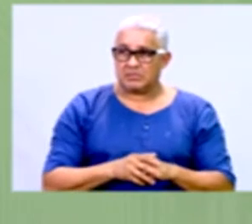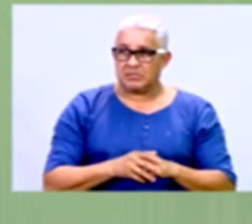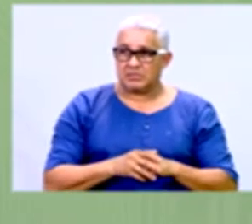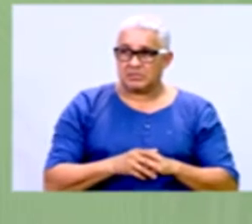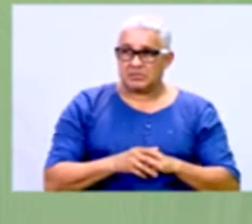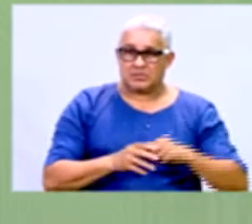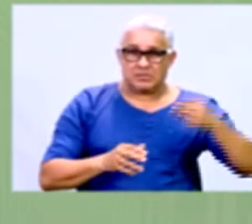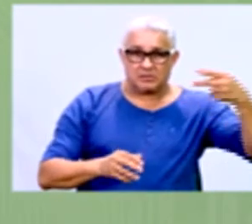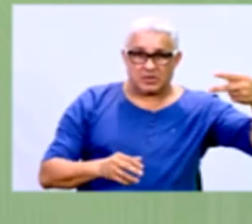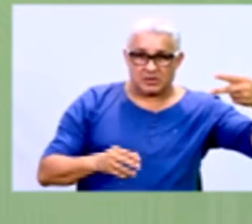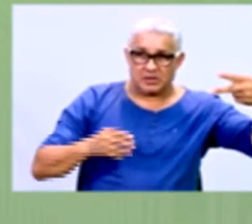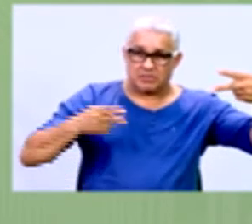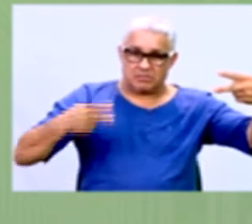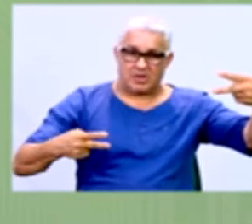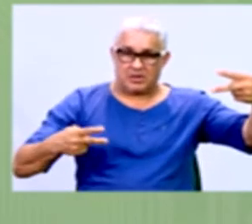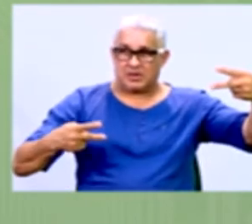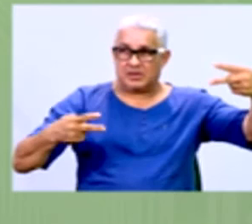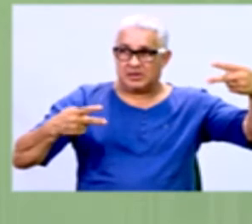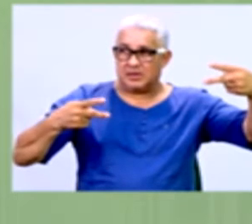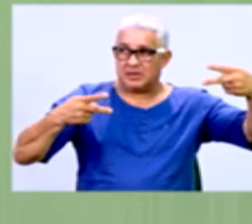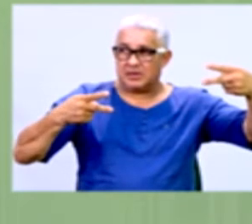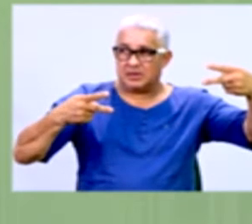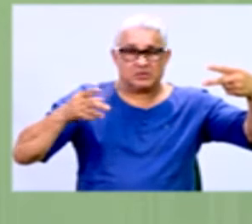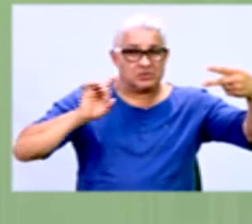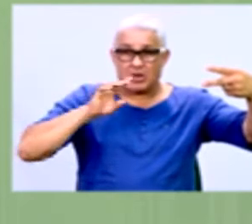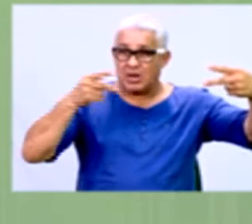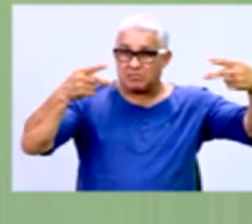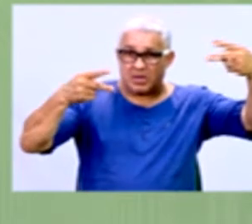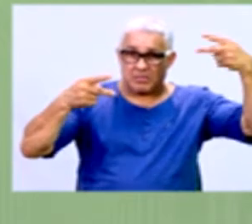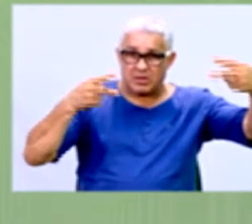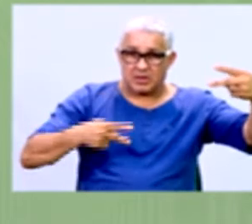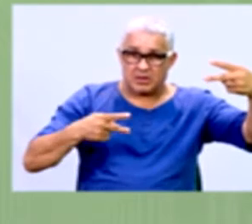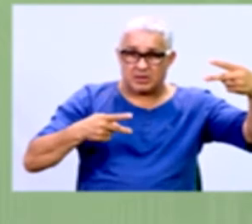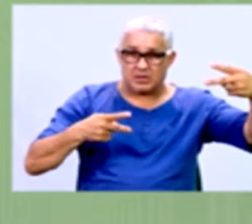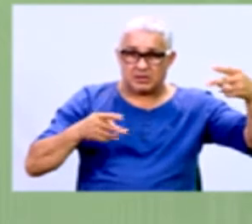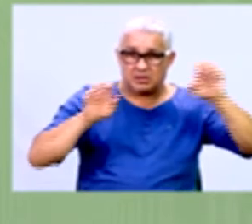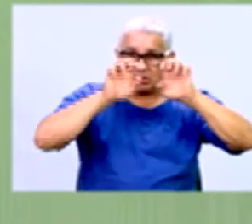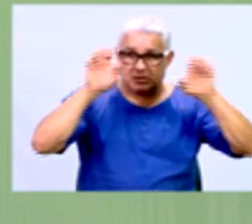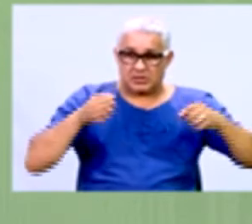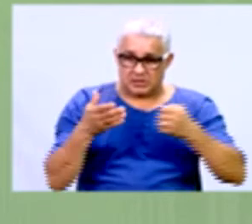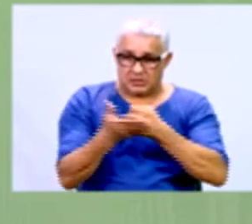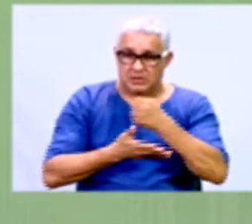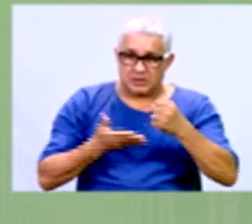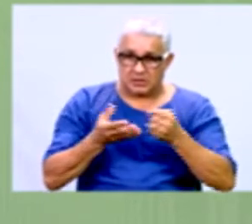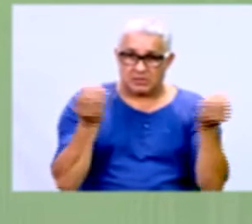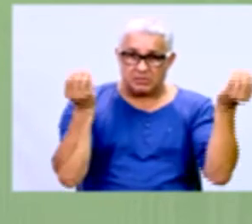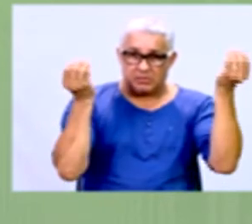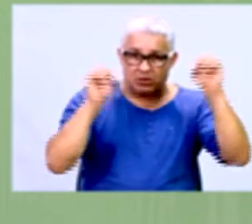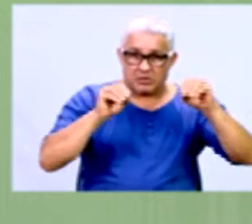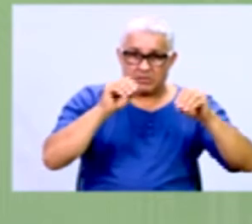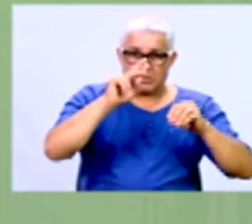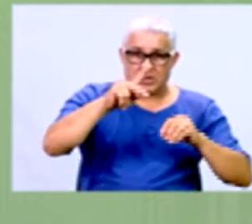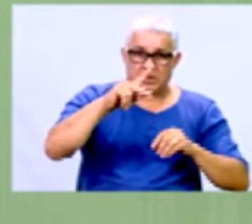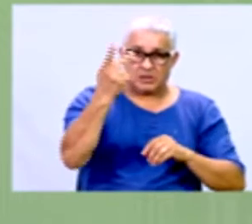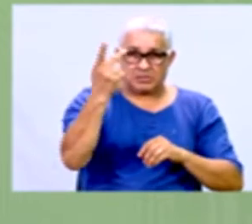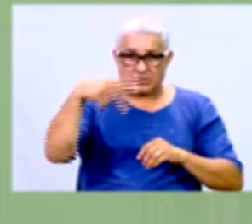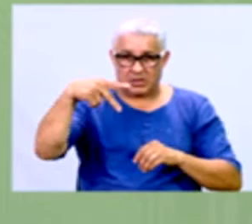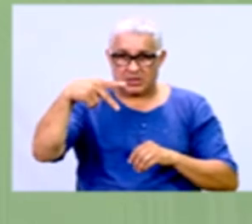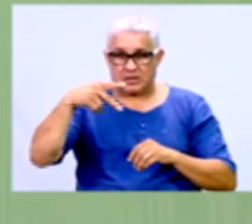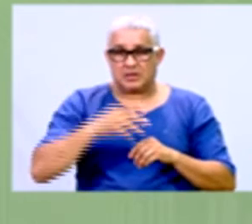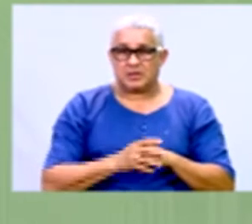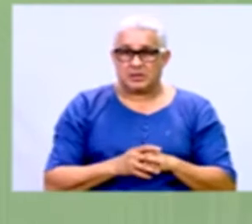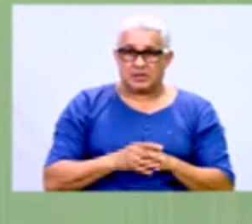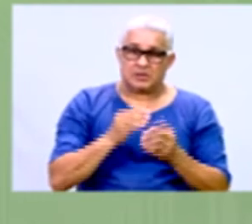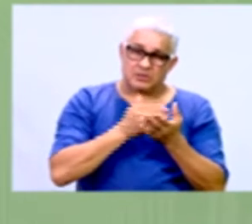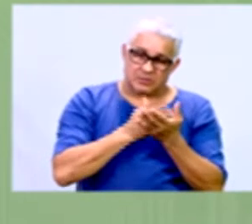ajudar vocês e muito, né? A estrutura básica para a gente fazer isso, né? Declaramos aqui o PHP, inicialmente, né?